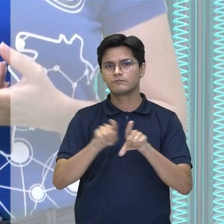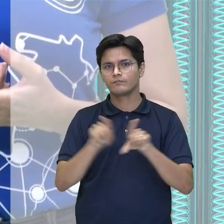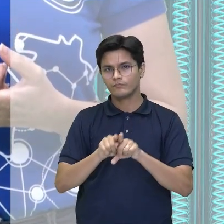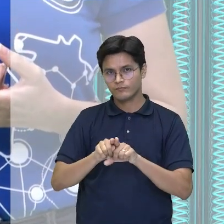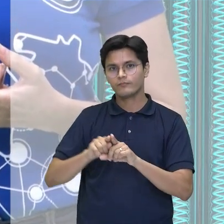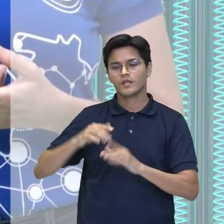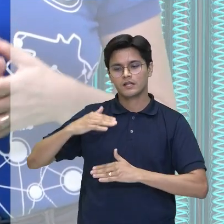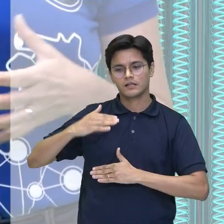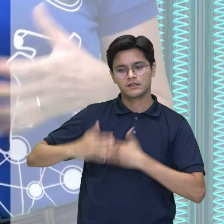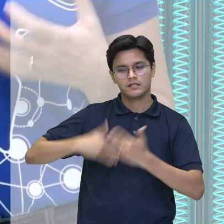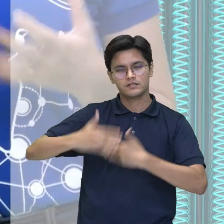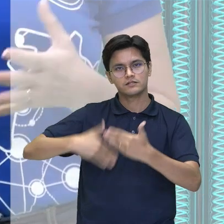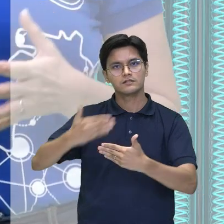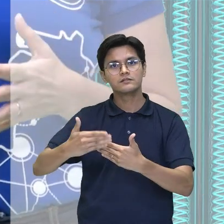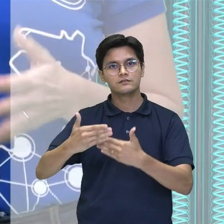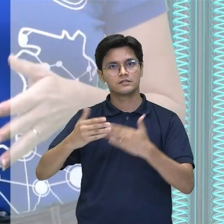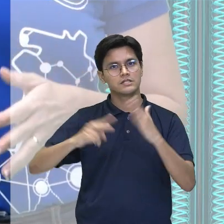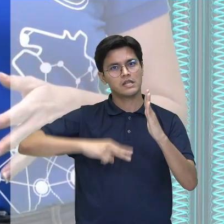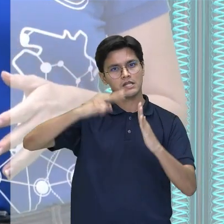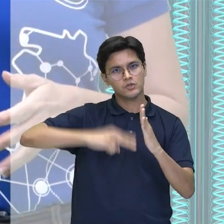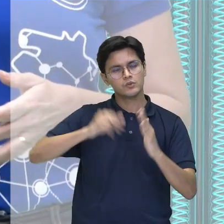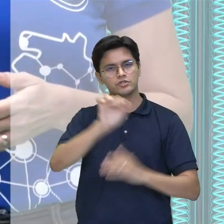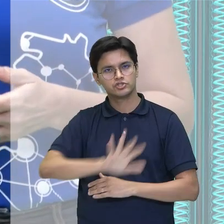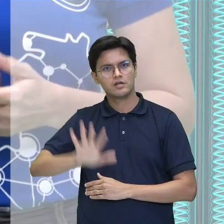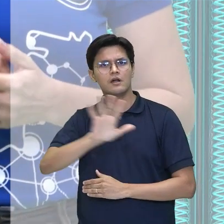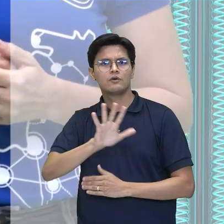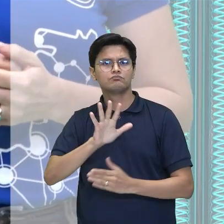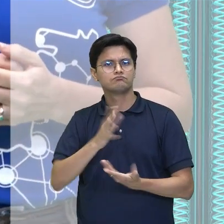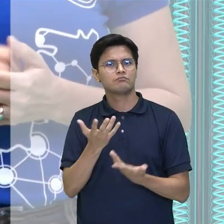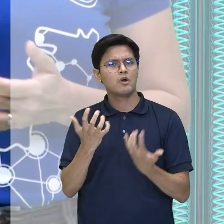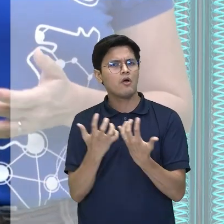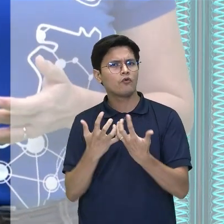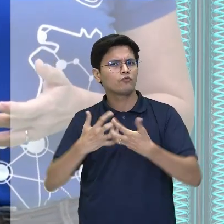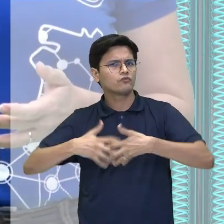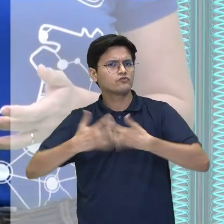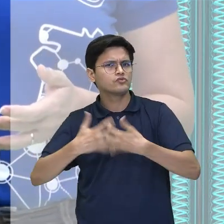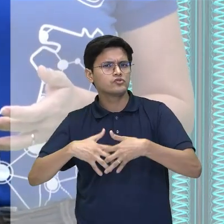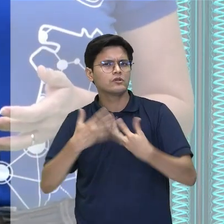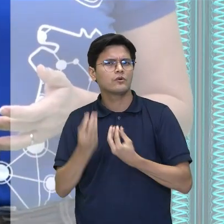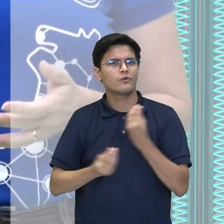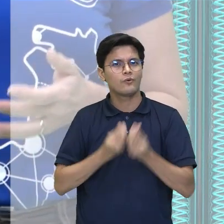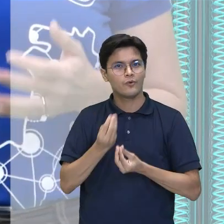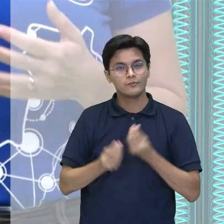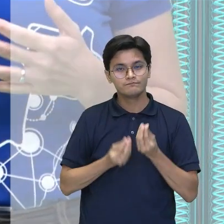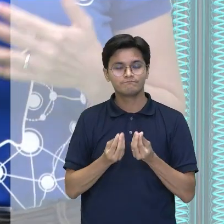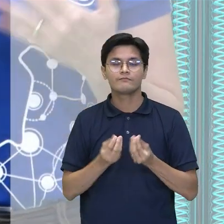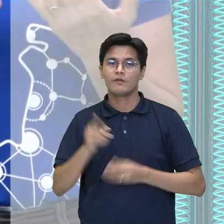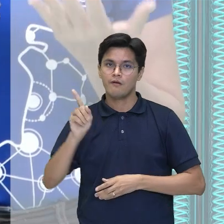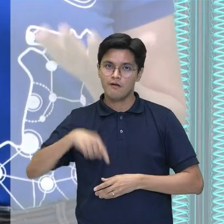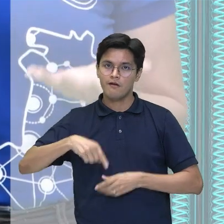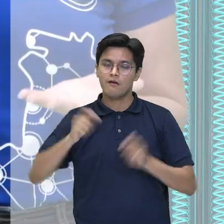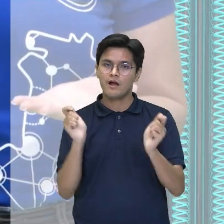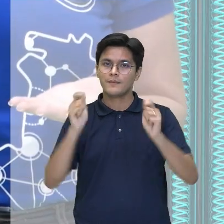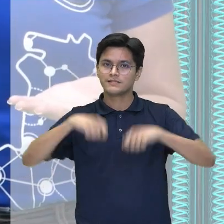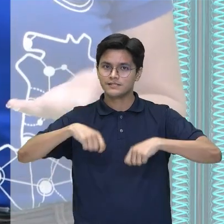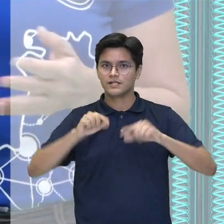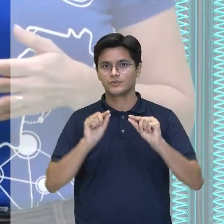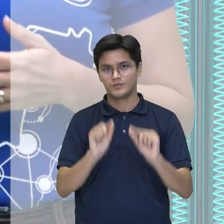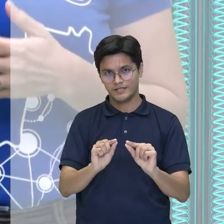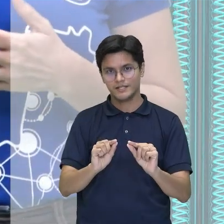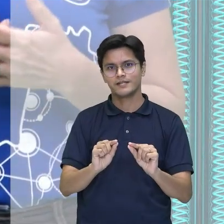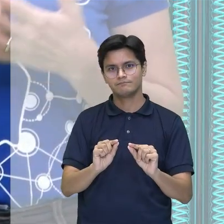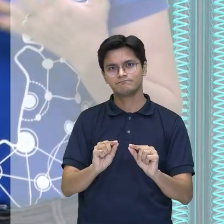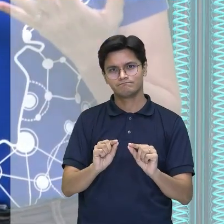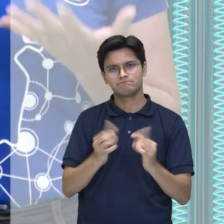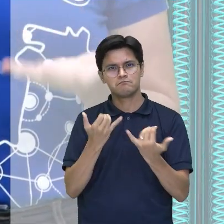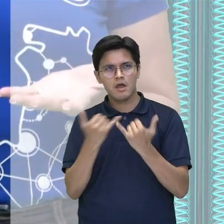em geral. Como é que funciona isso? Acompanhem comigo. Então, é a capacidade de adivinhar